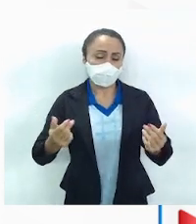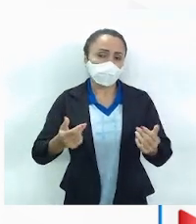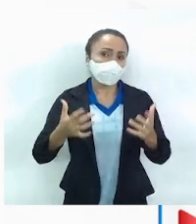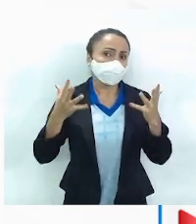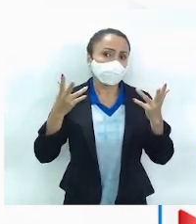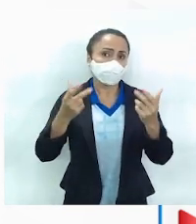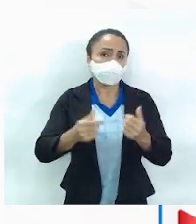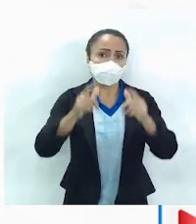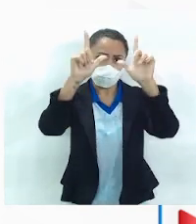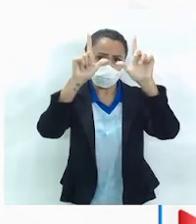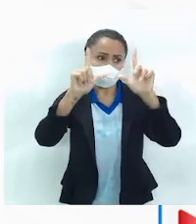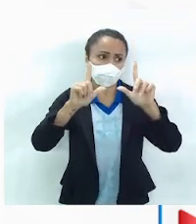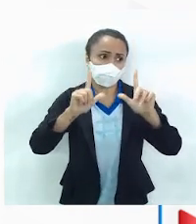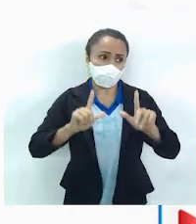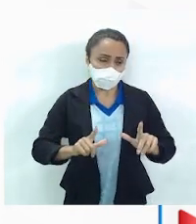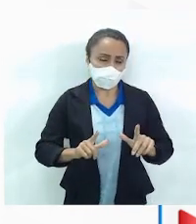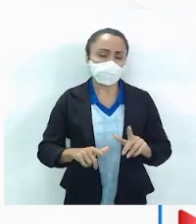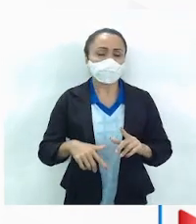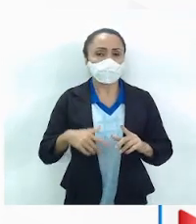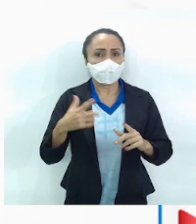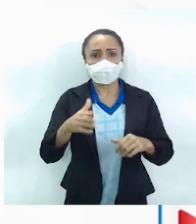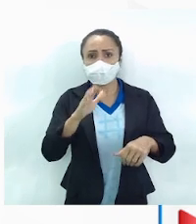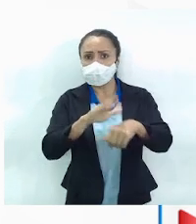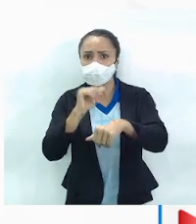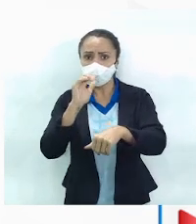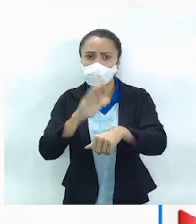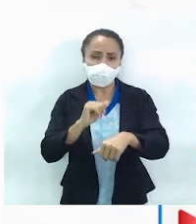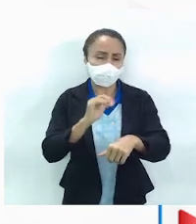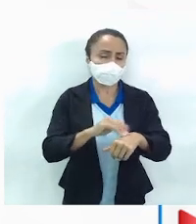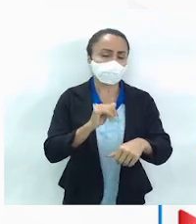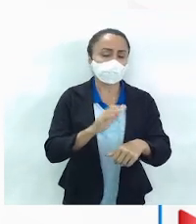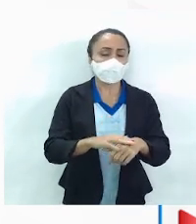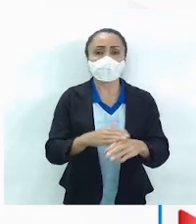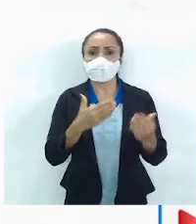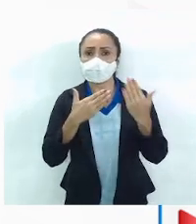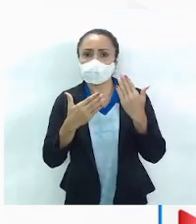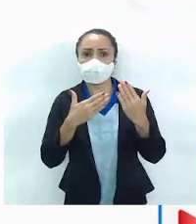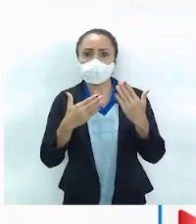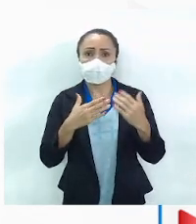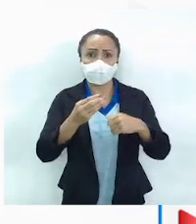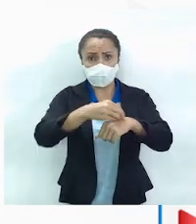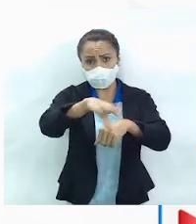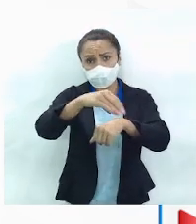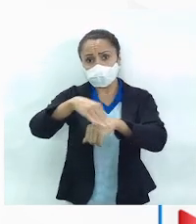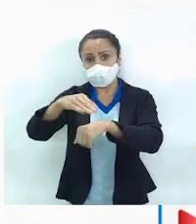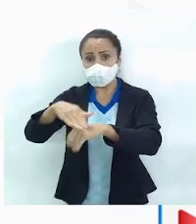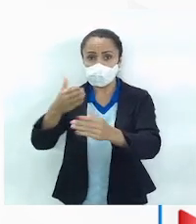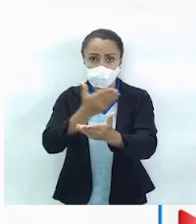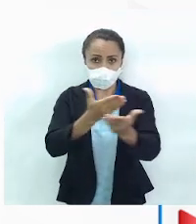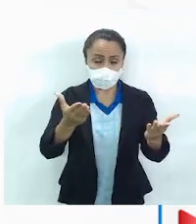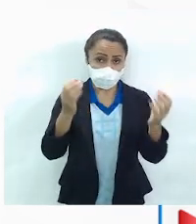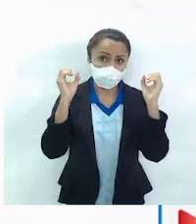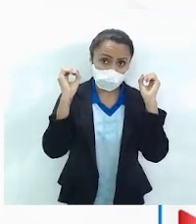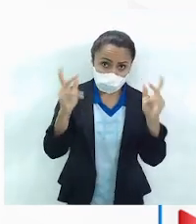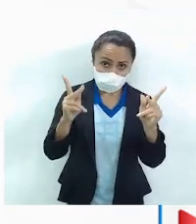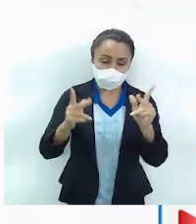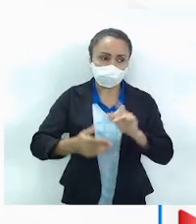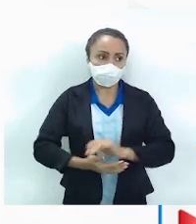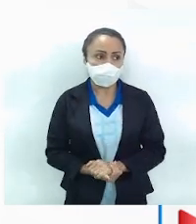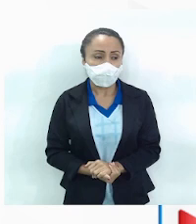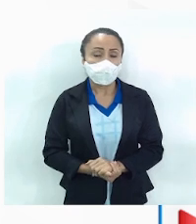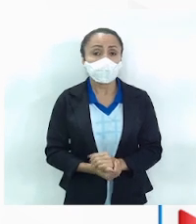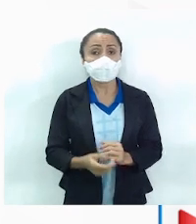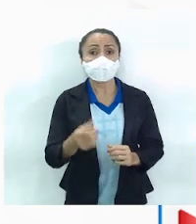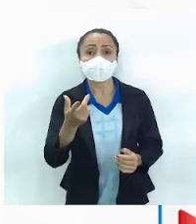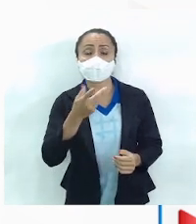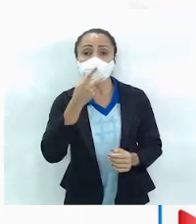esses slides, uma série de outros conteúdos, é só me chamar no direct, seguir a página que eu mando para vocês aí por e-mail, tá bom? Então vamos